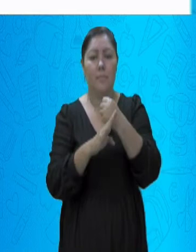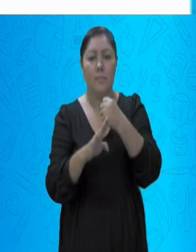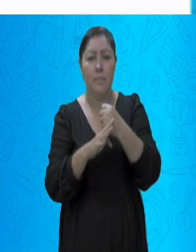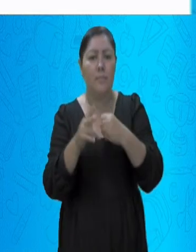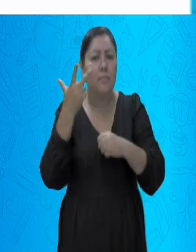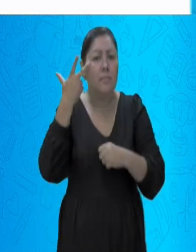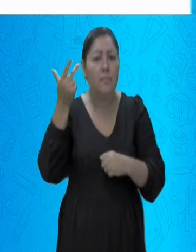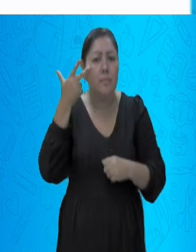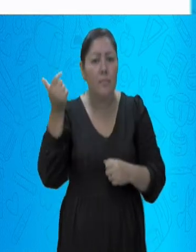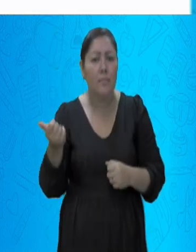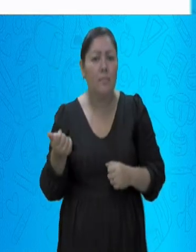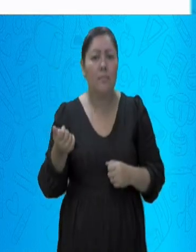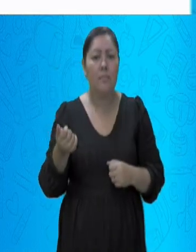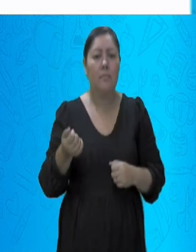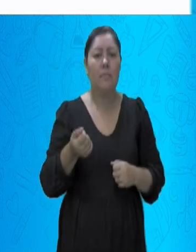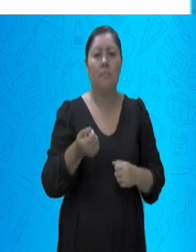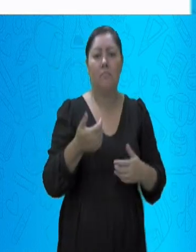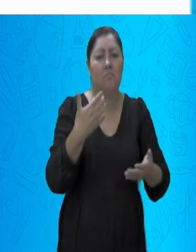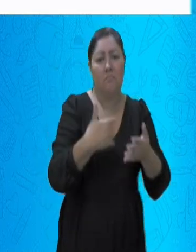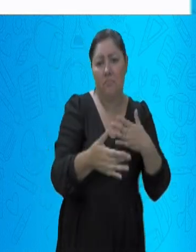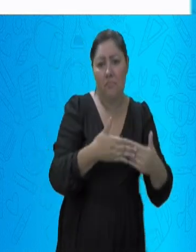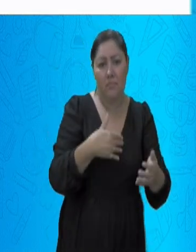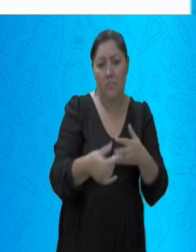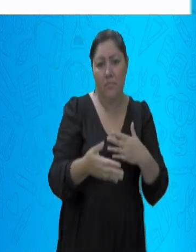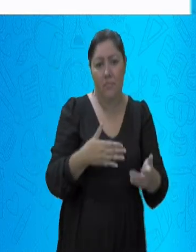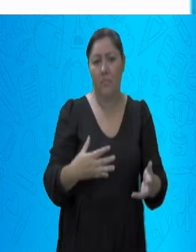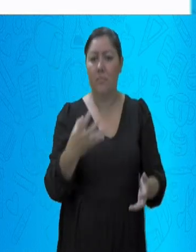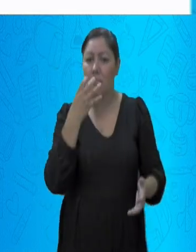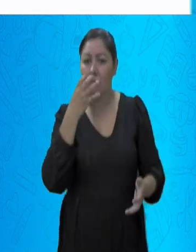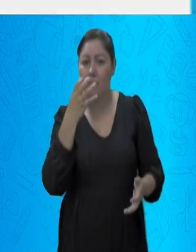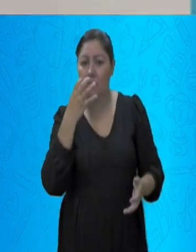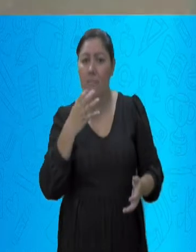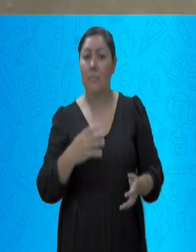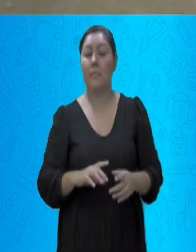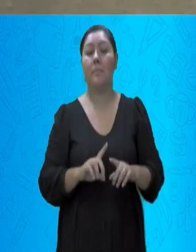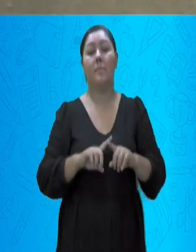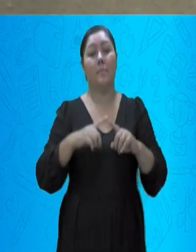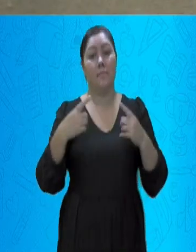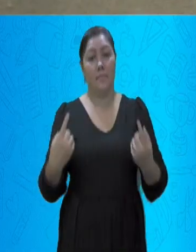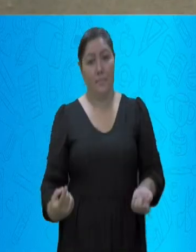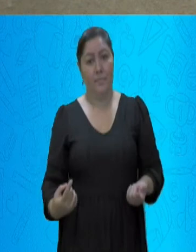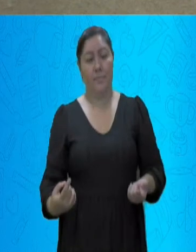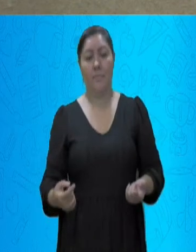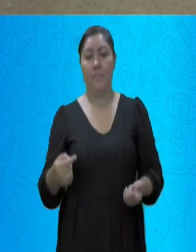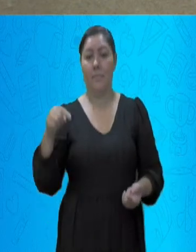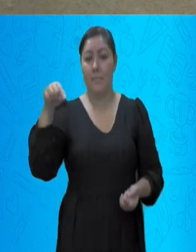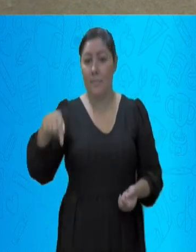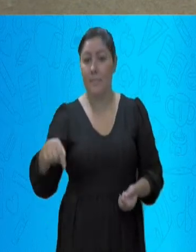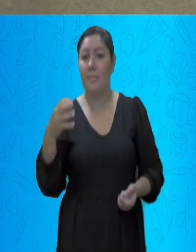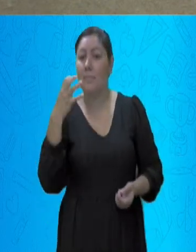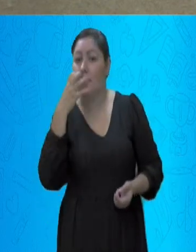é um substantivo próprio, pois refere-se a um cachorro especificamente.